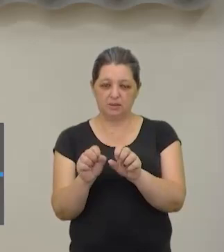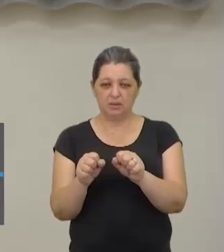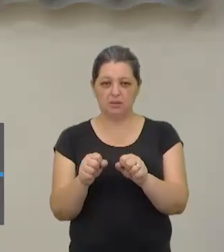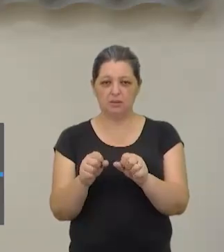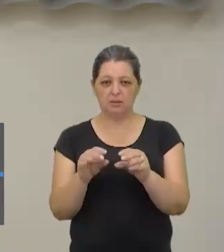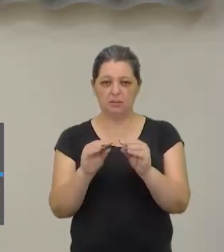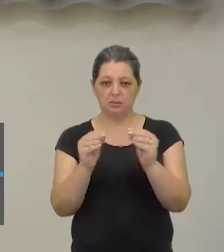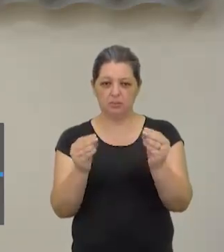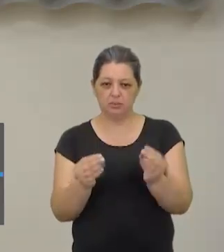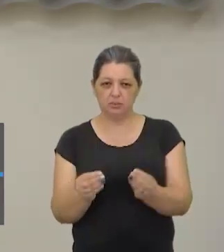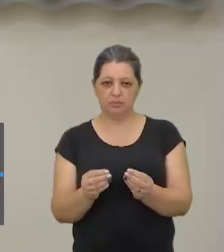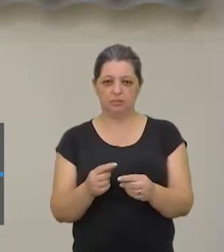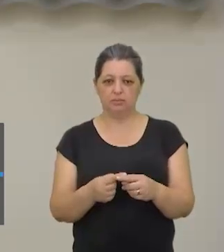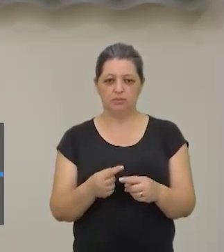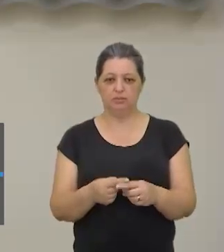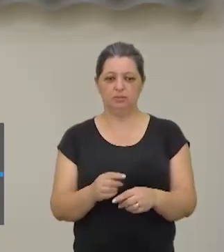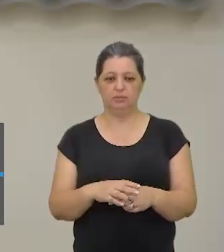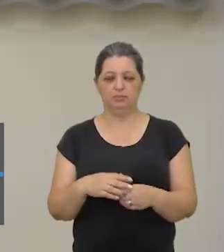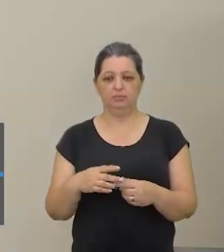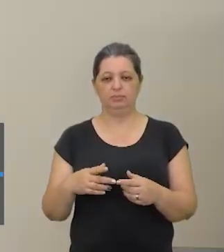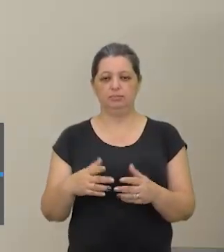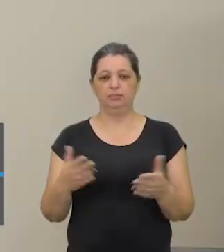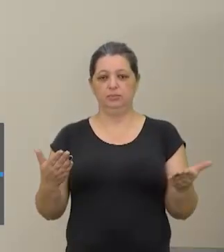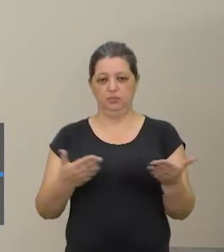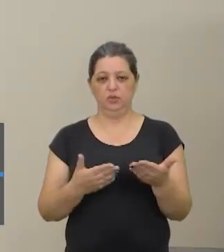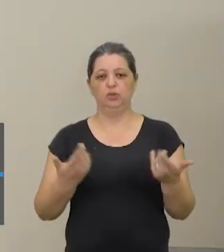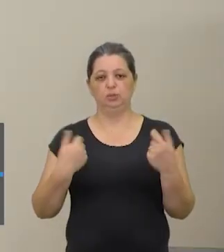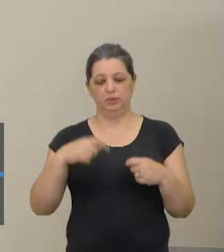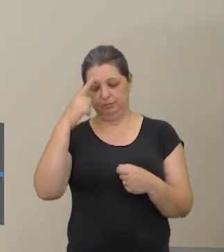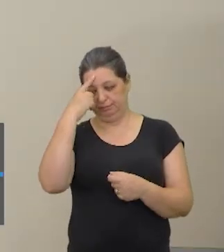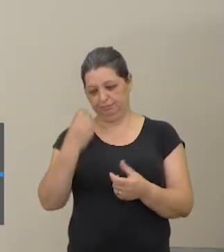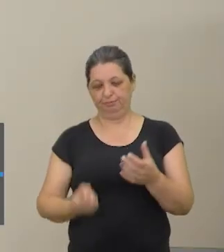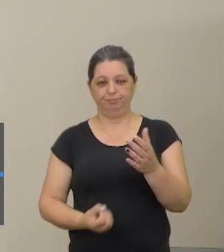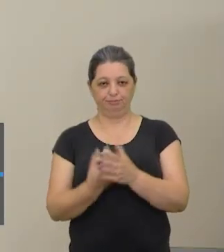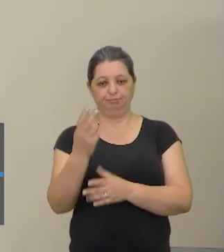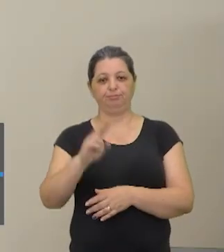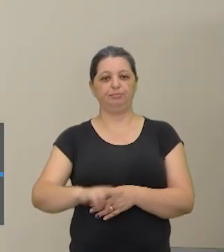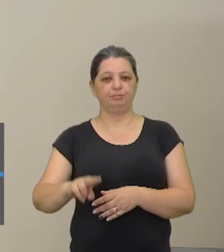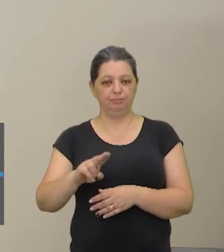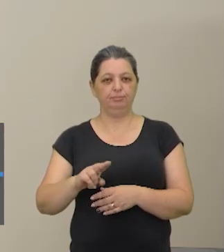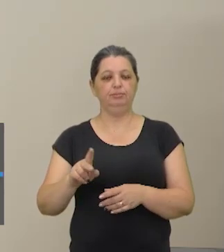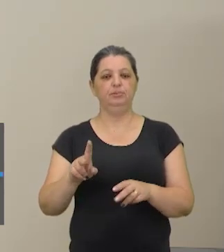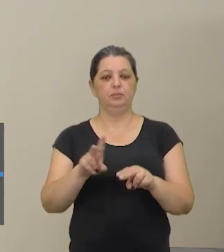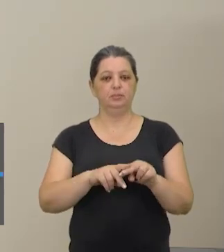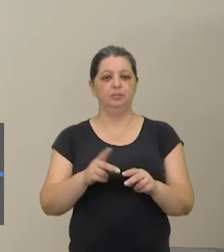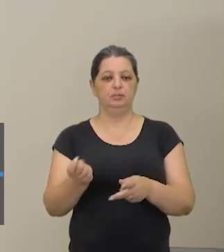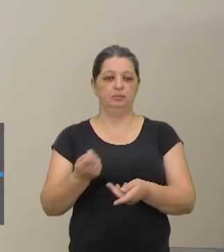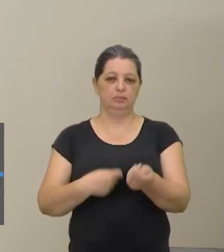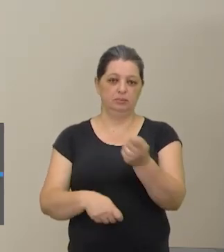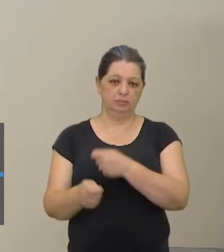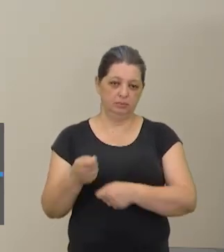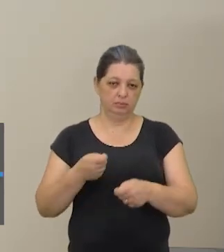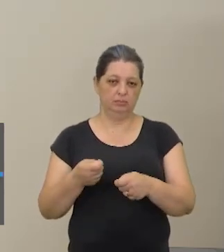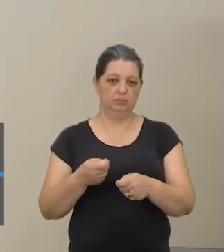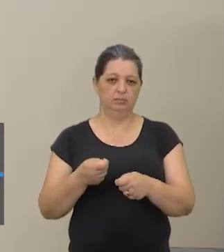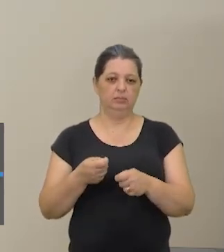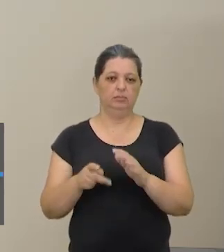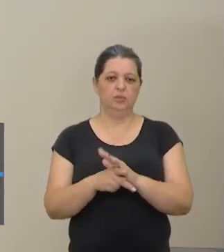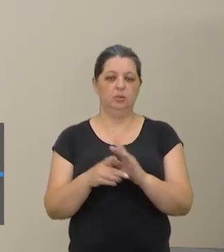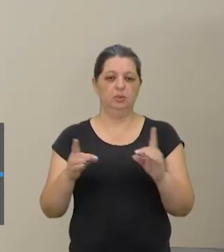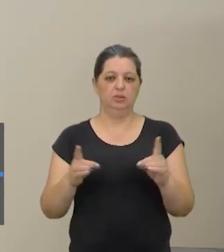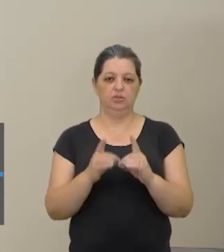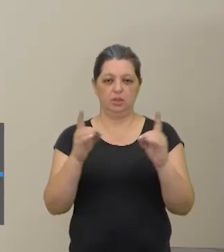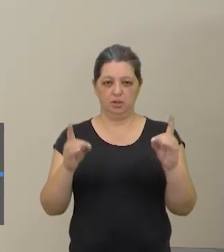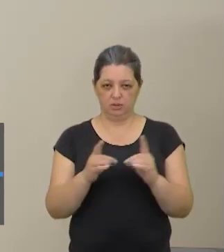Margarita diz, Fernanda, hoje tem que ser criativo, né? Temos mesmo. Temos por questões econômicas, por questões didáticas e